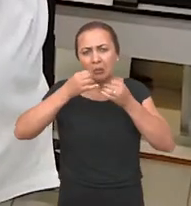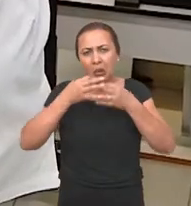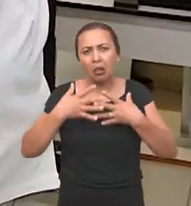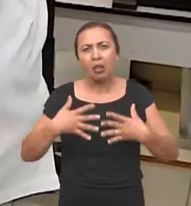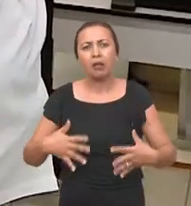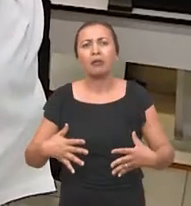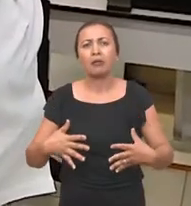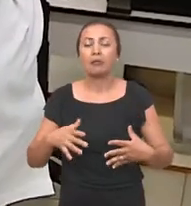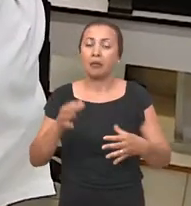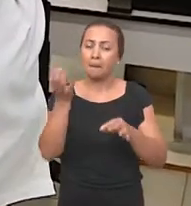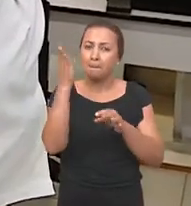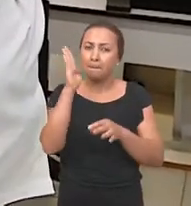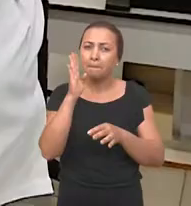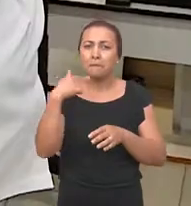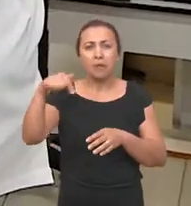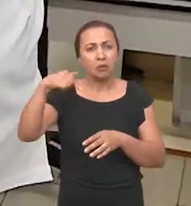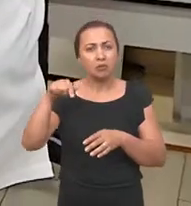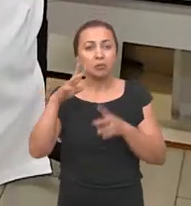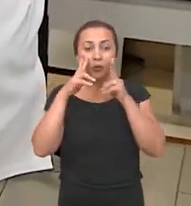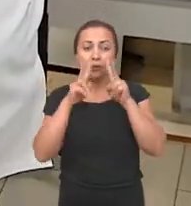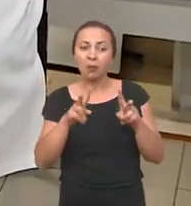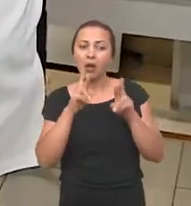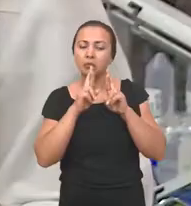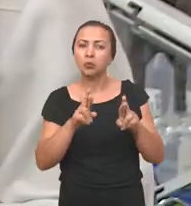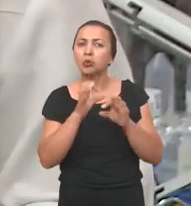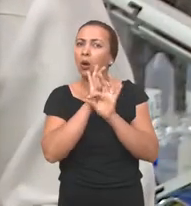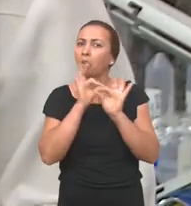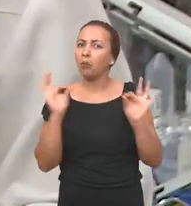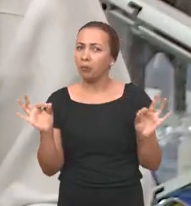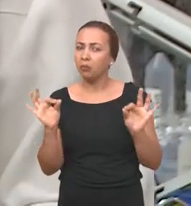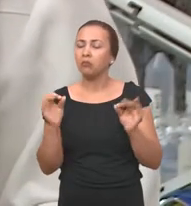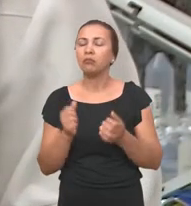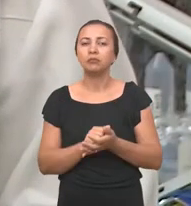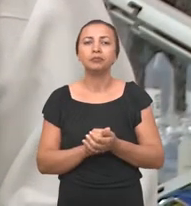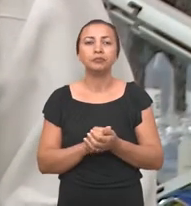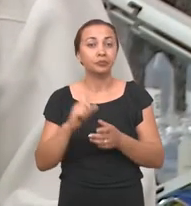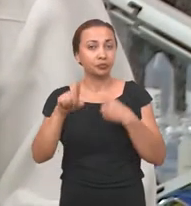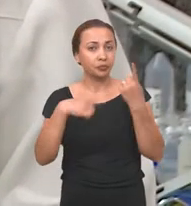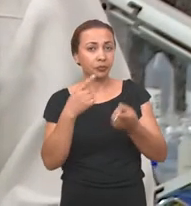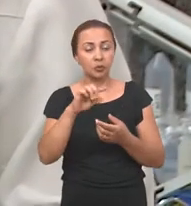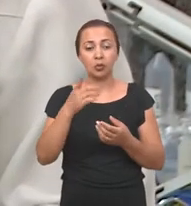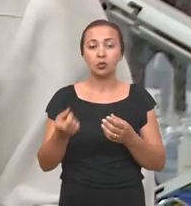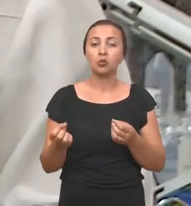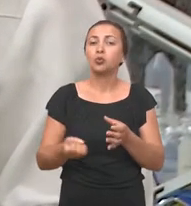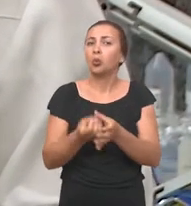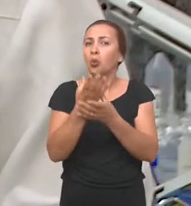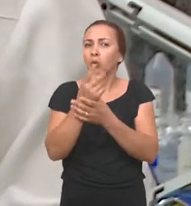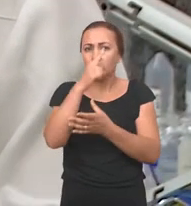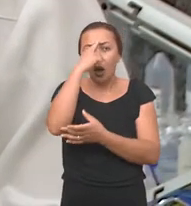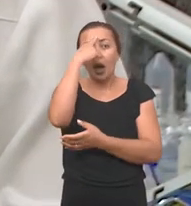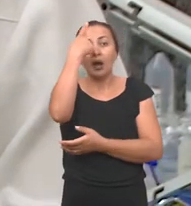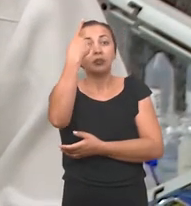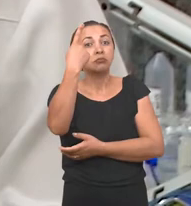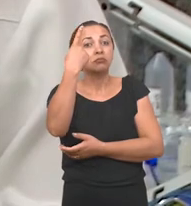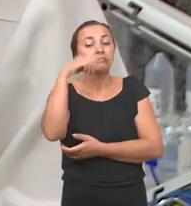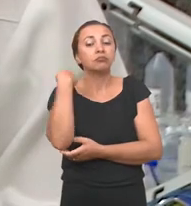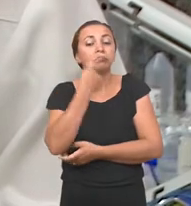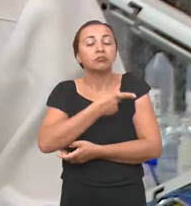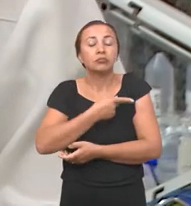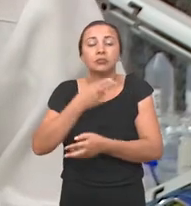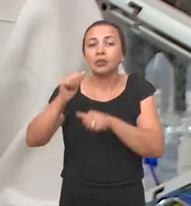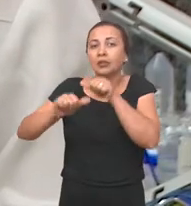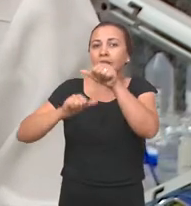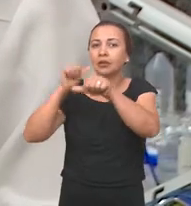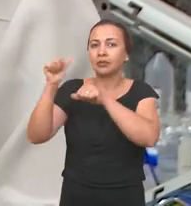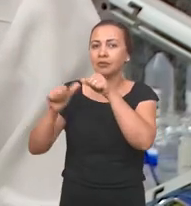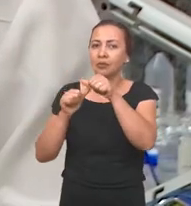parâmetros bioquímicos e vimos resultados bem interessantes. E aí depois veio a ideia de a gente